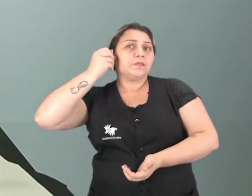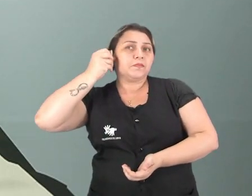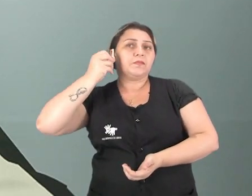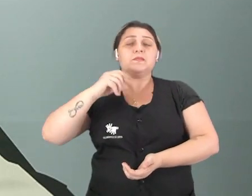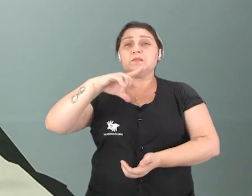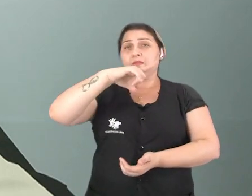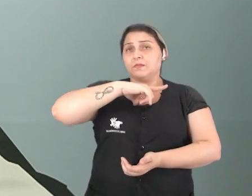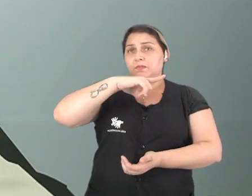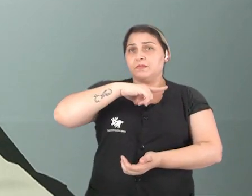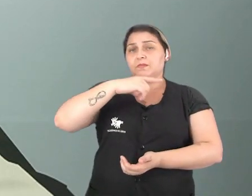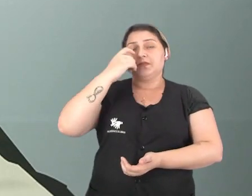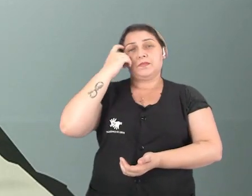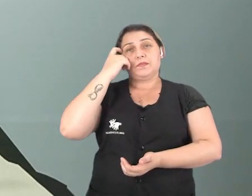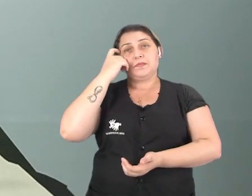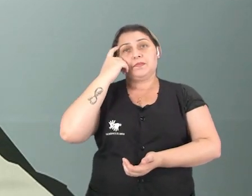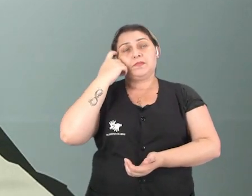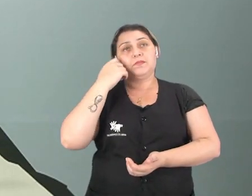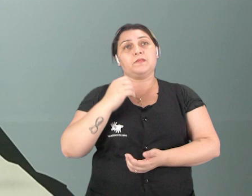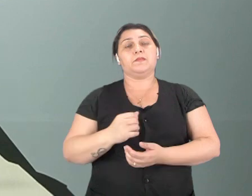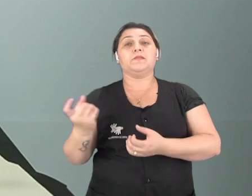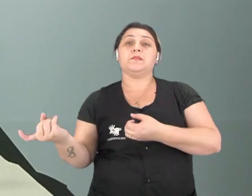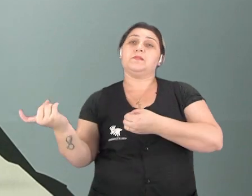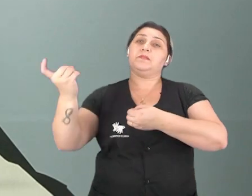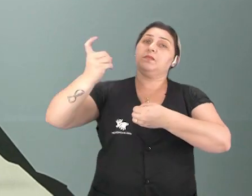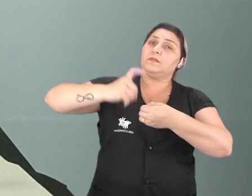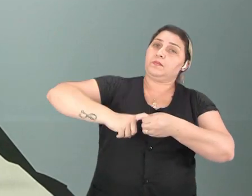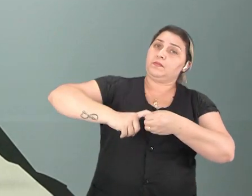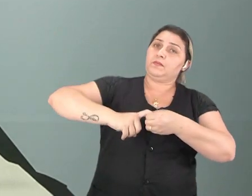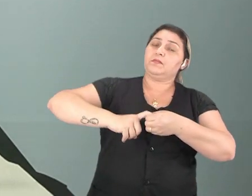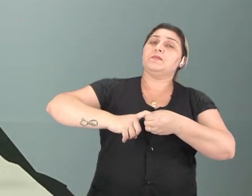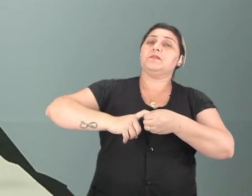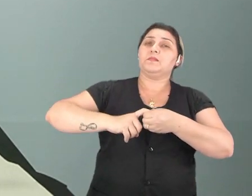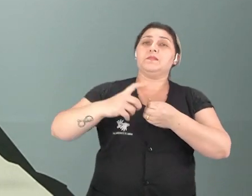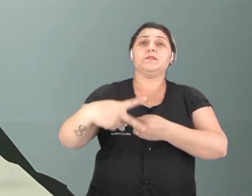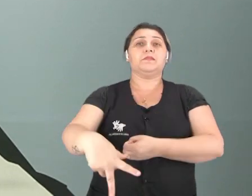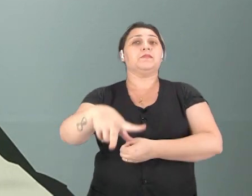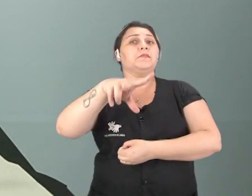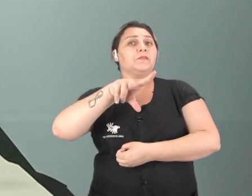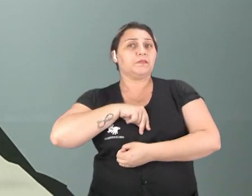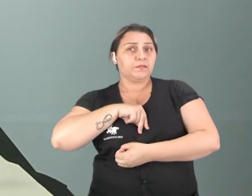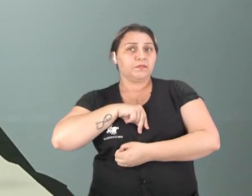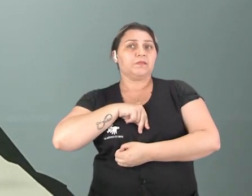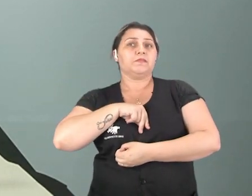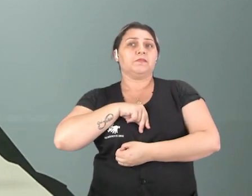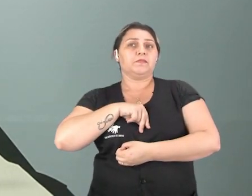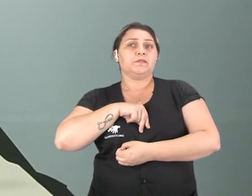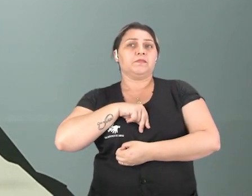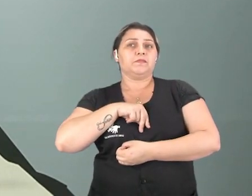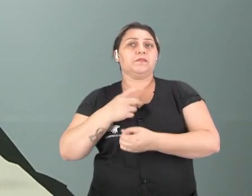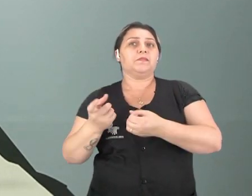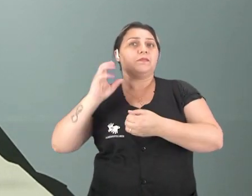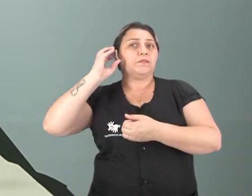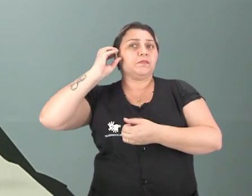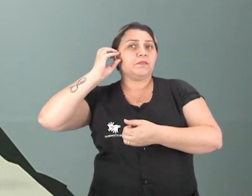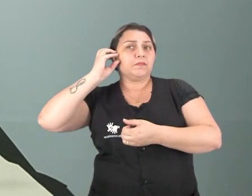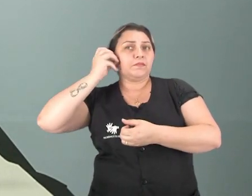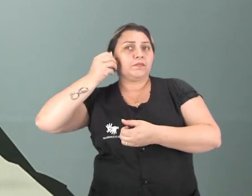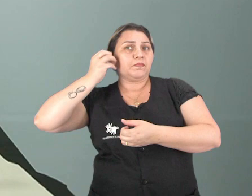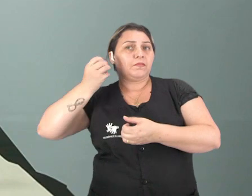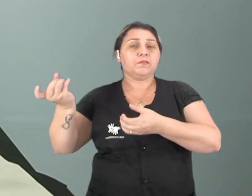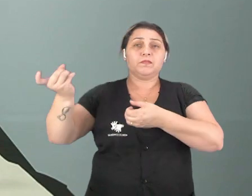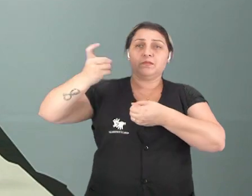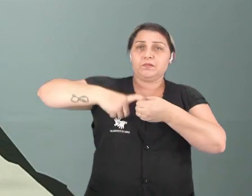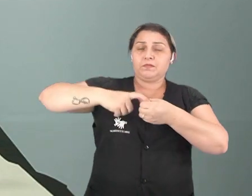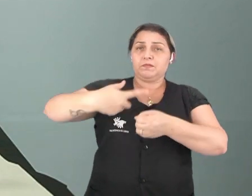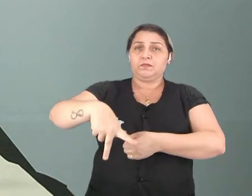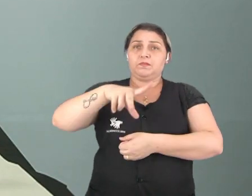ele teve que voltar lá para Portugal. Quando ele voltou lá para Portugal, isso